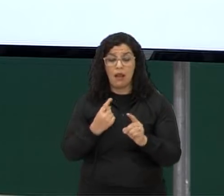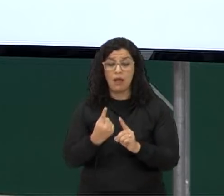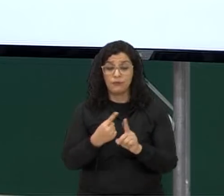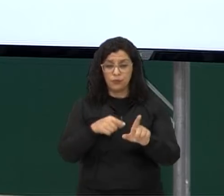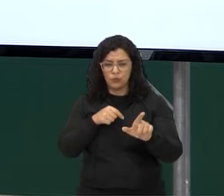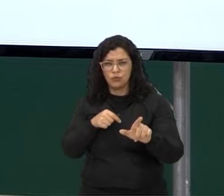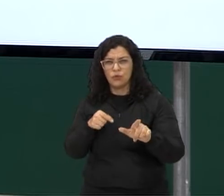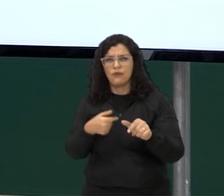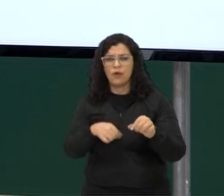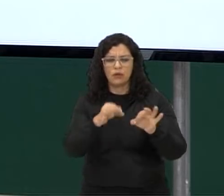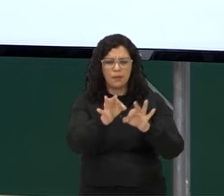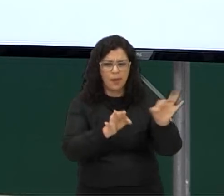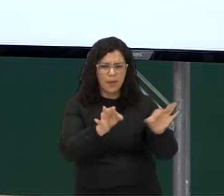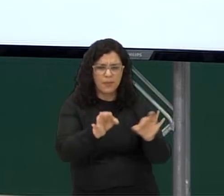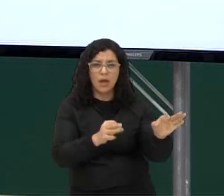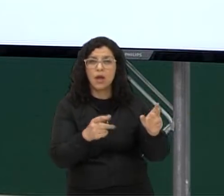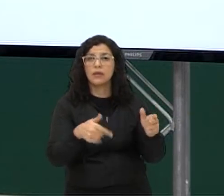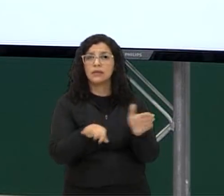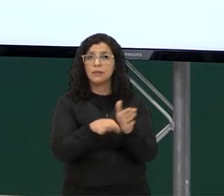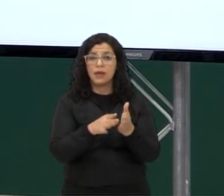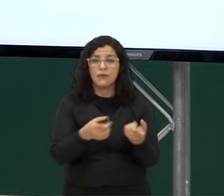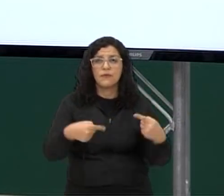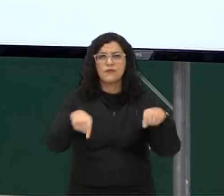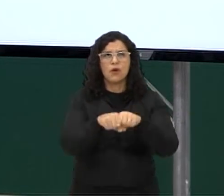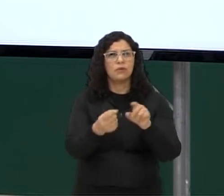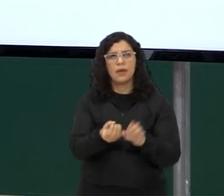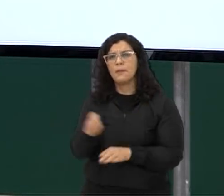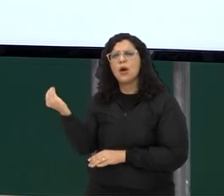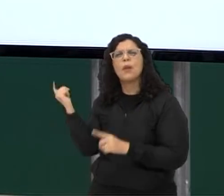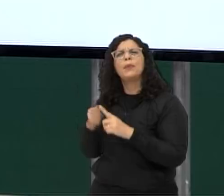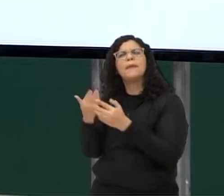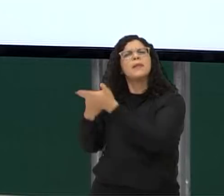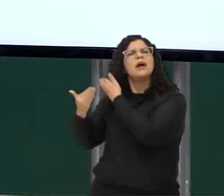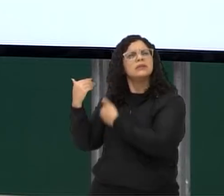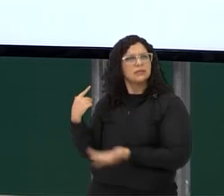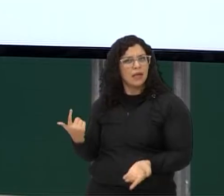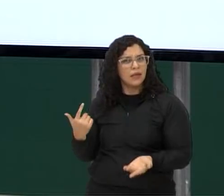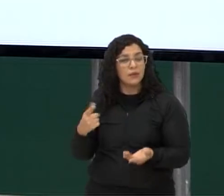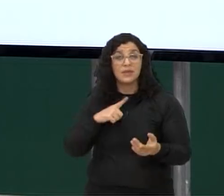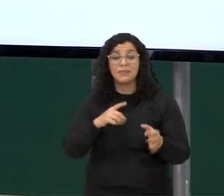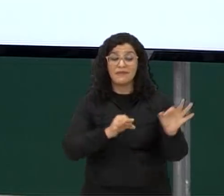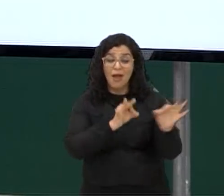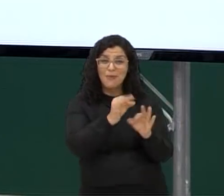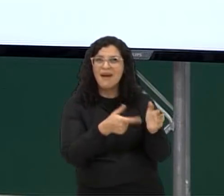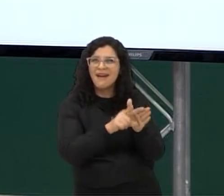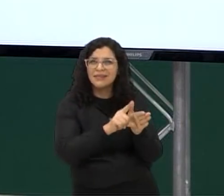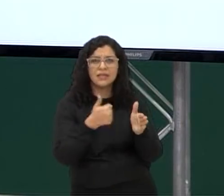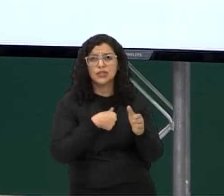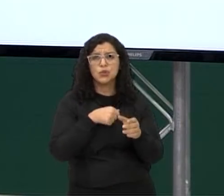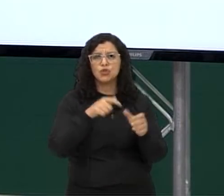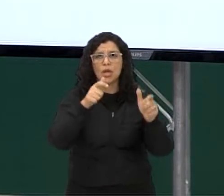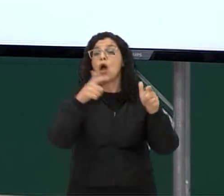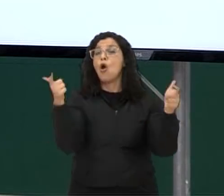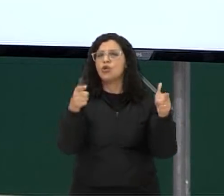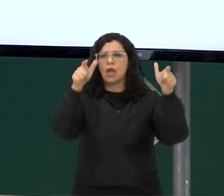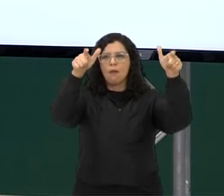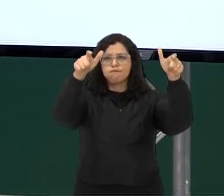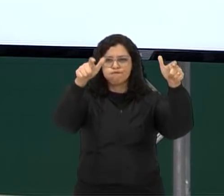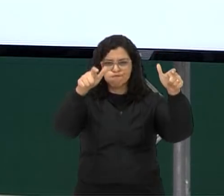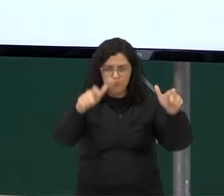e recolocava os pinos em posição e devolvia a bola? Isso daí antigamente acontecia, né? Era tudo